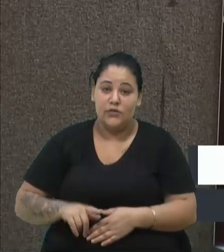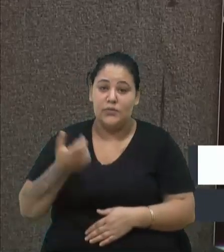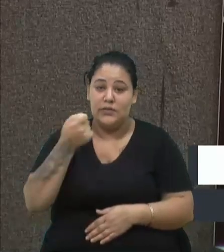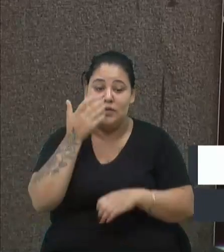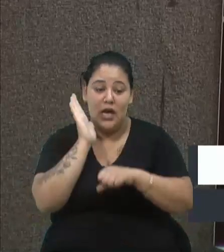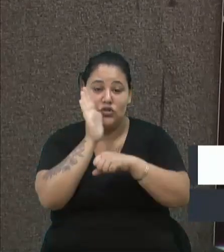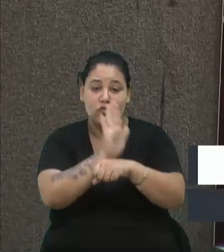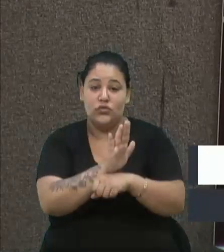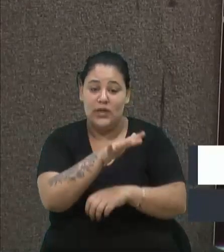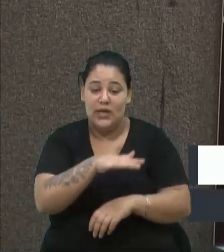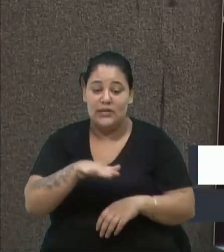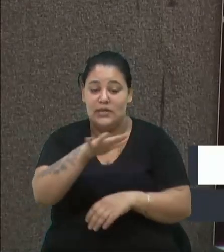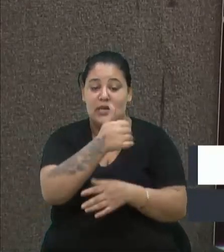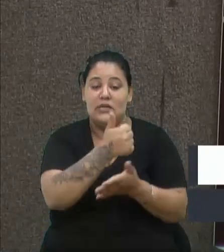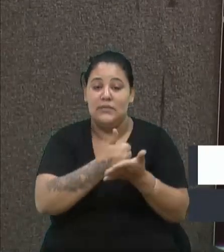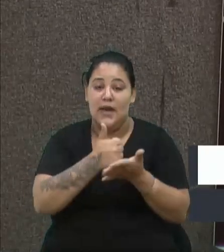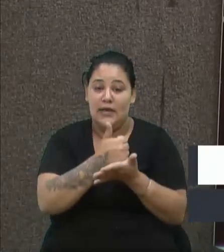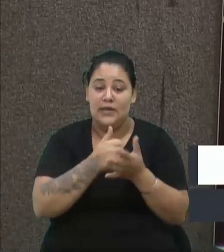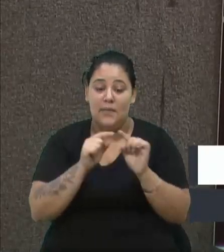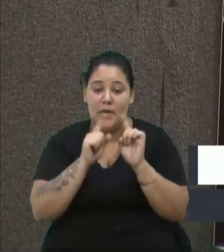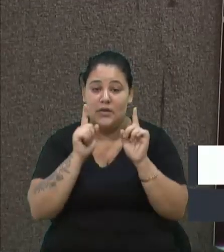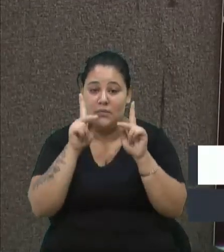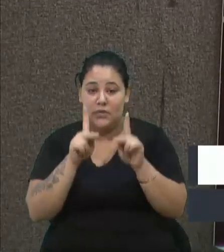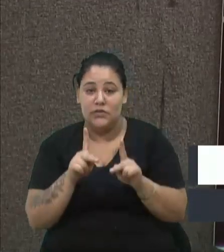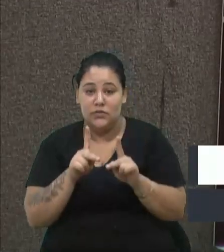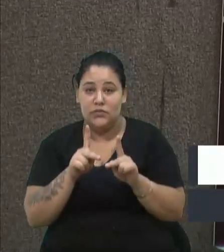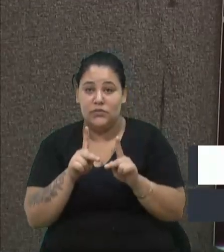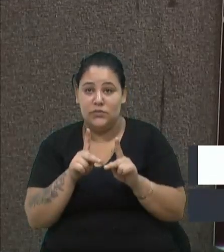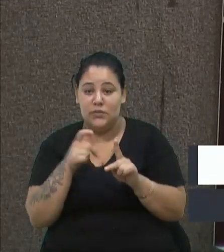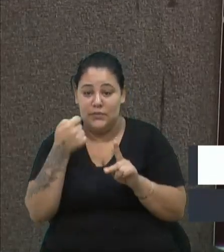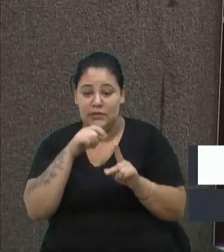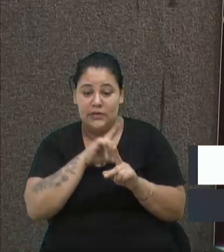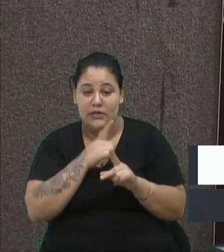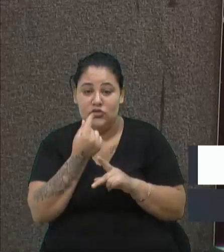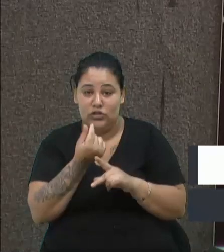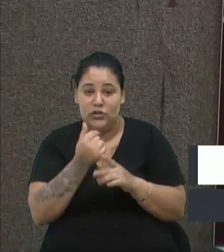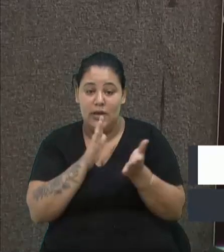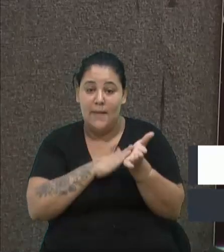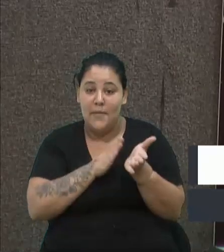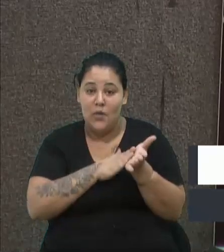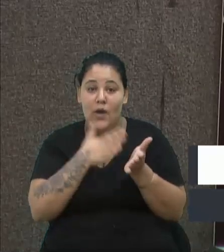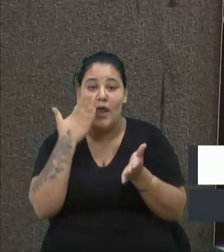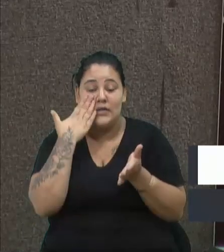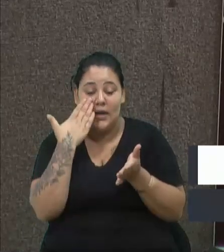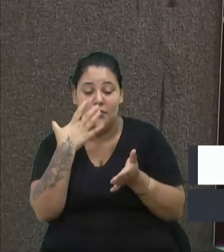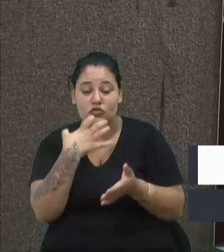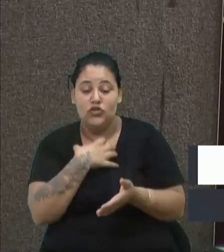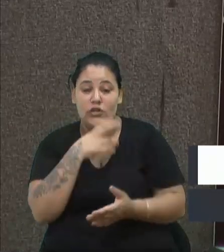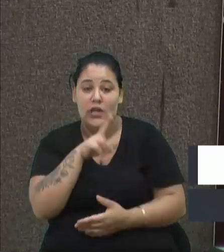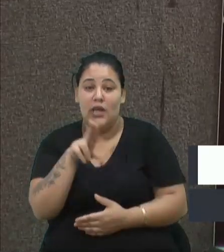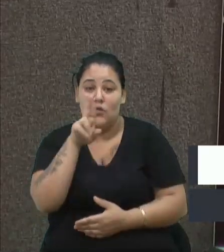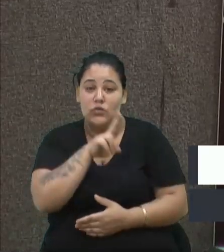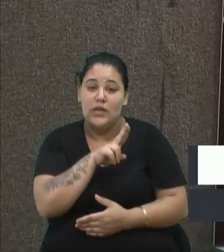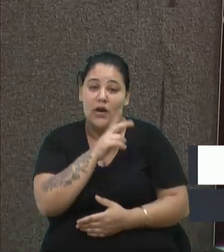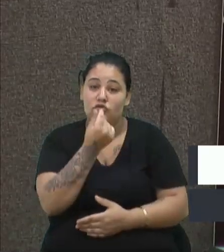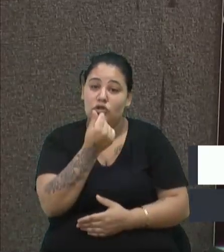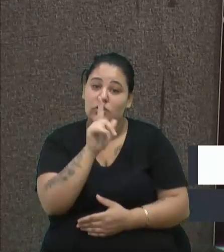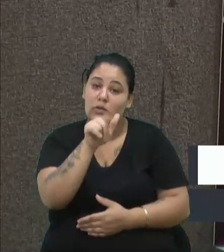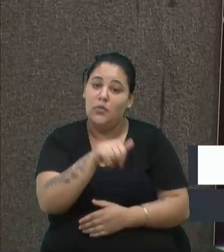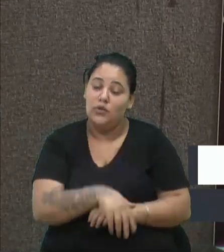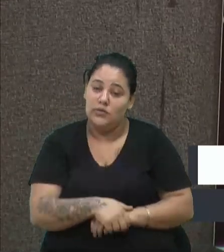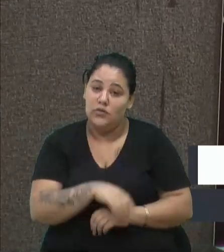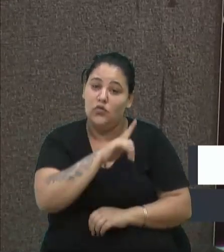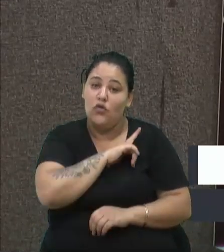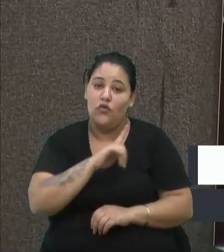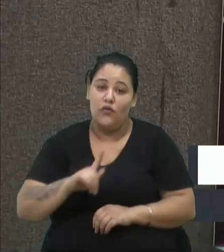ajudar nas áreas básicas, mas a pessoa tendo mais dinheiro na sua mão, ela sabe a forma certa que ela quer aplicar o seu dinheiro. O governo não tem